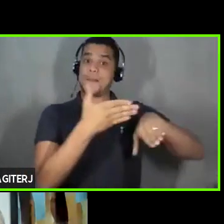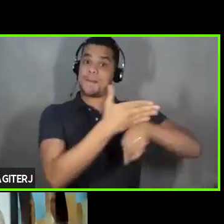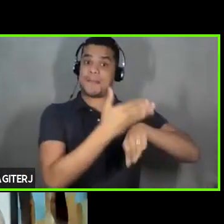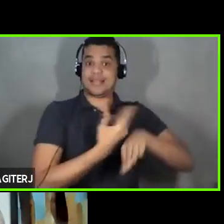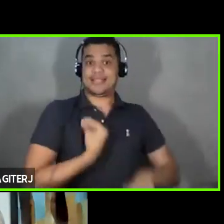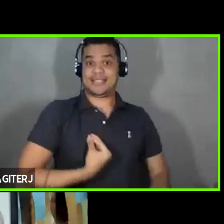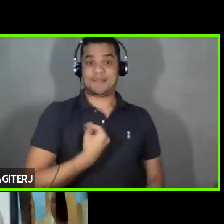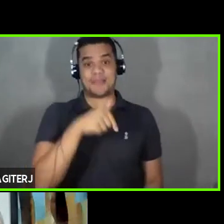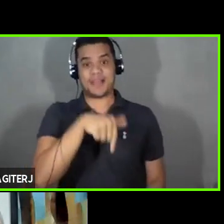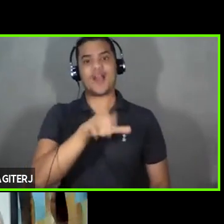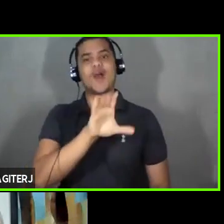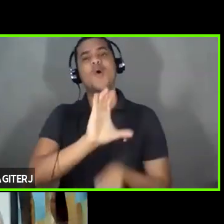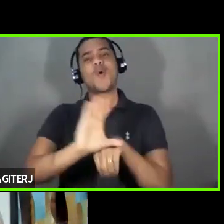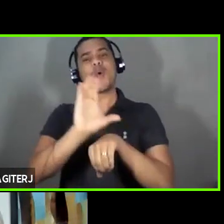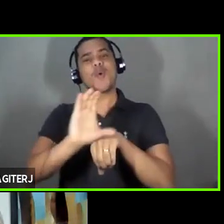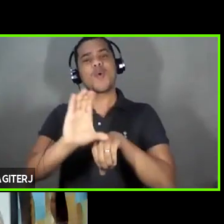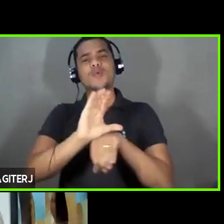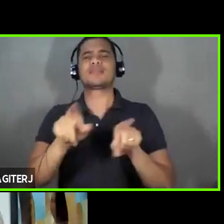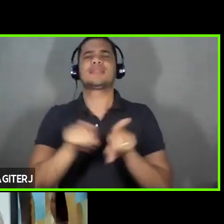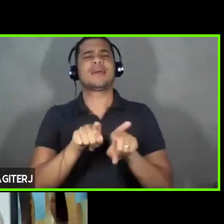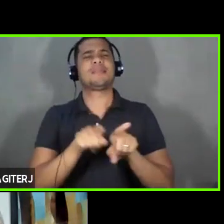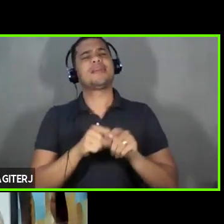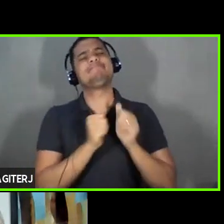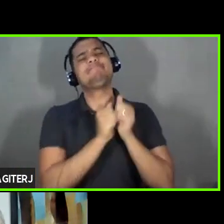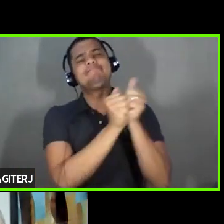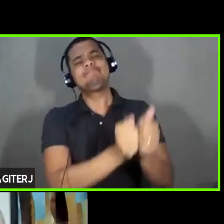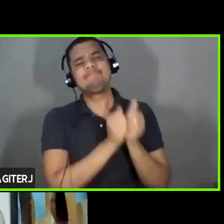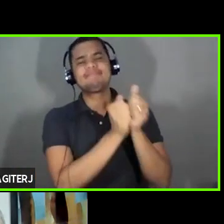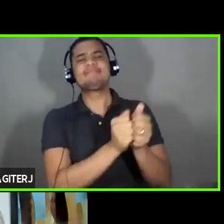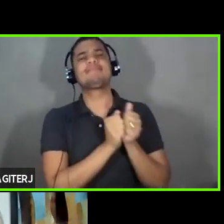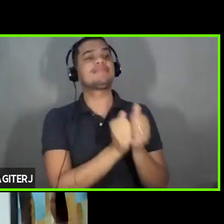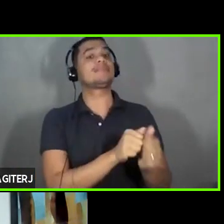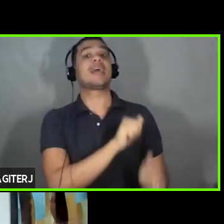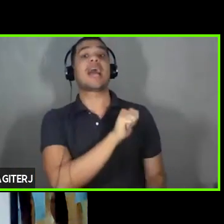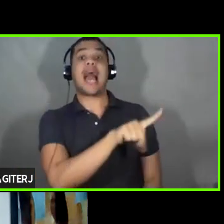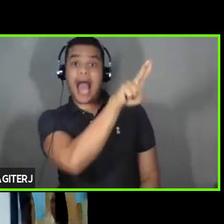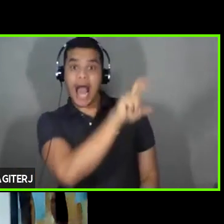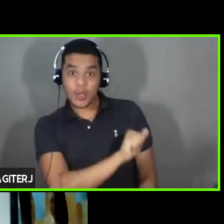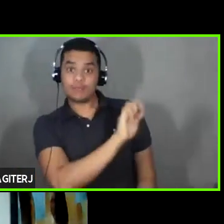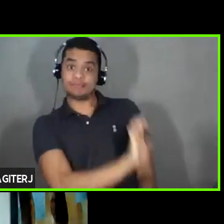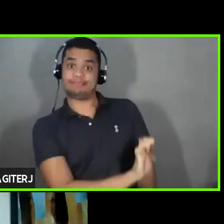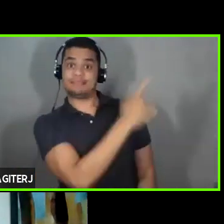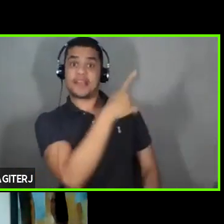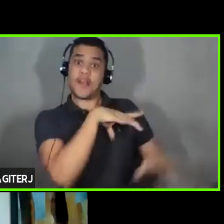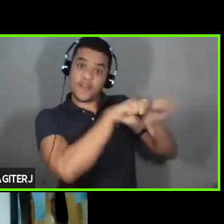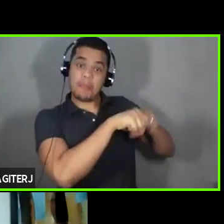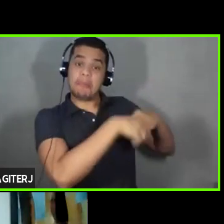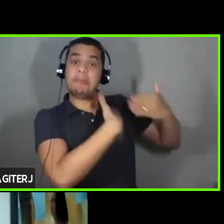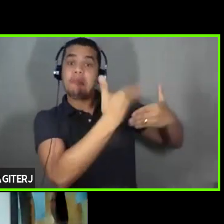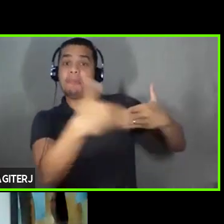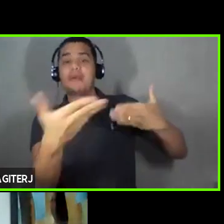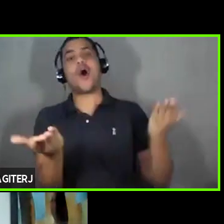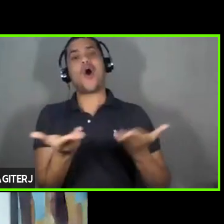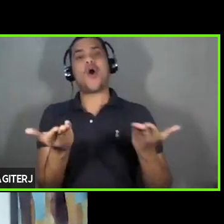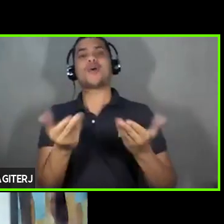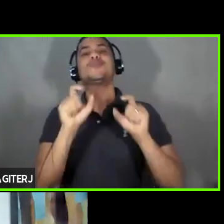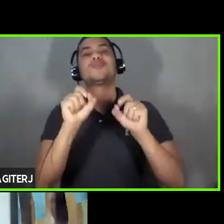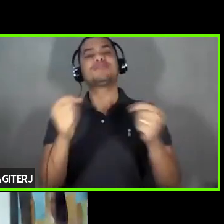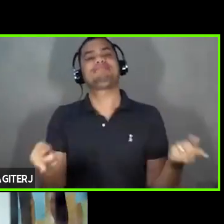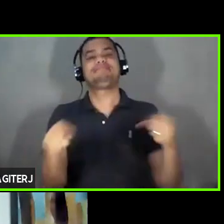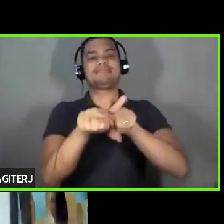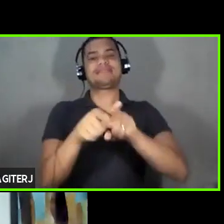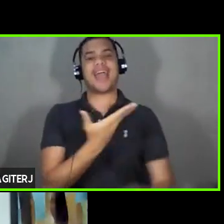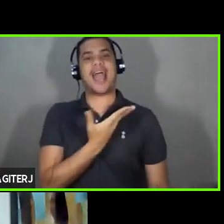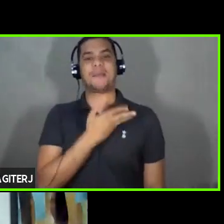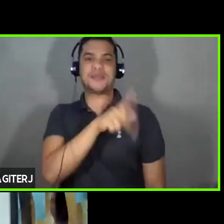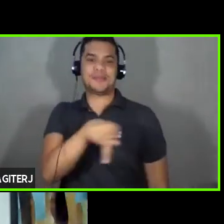curso e acompanhar tantos ex-alunos e hoje colegas tão queridos, né? E